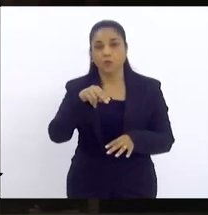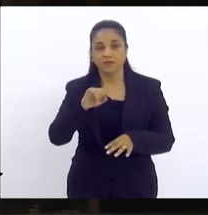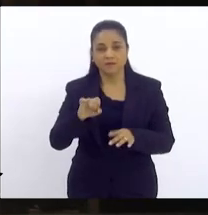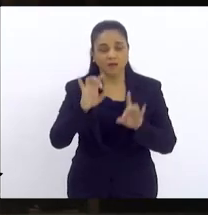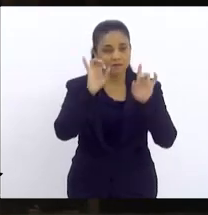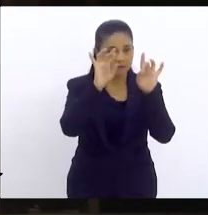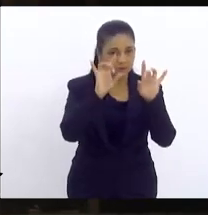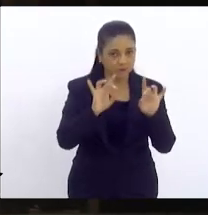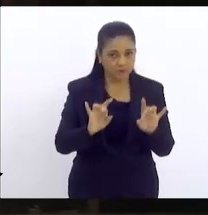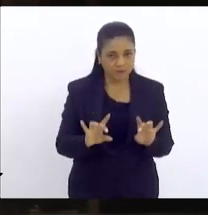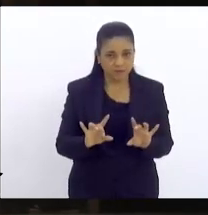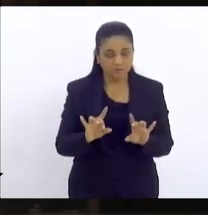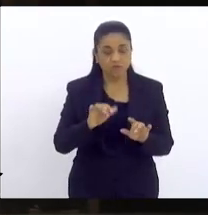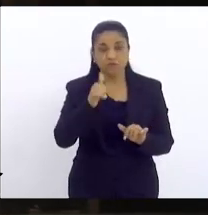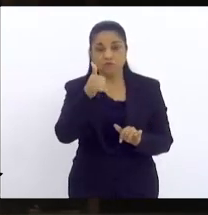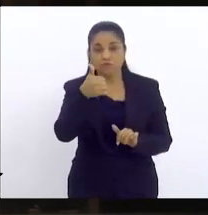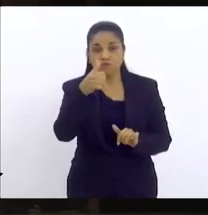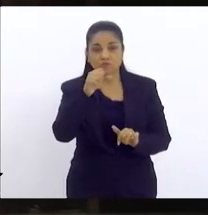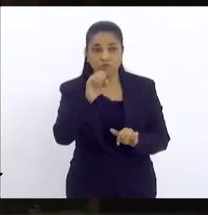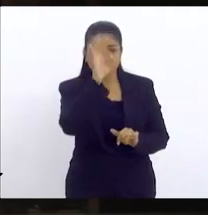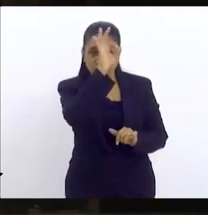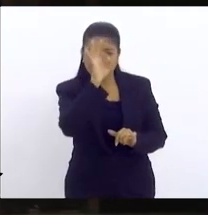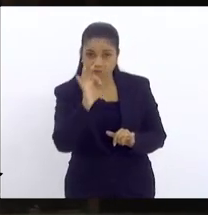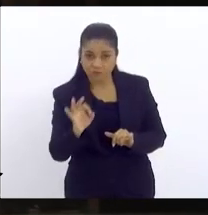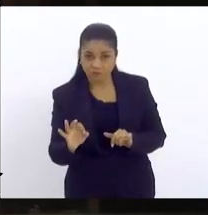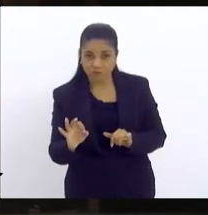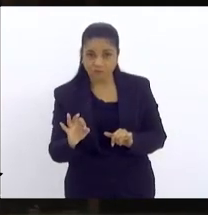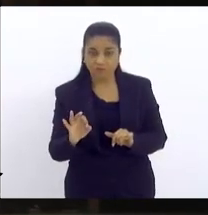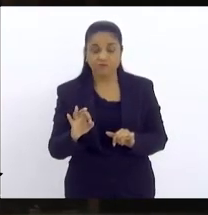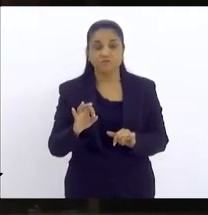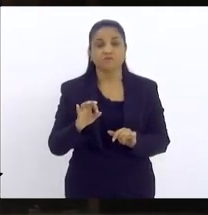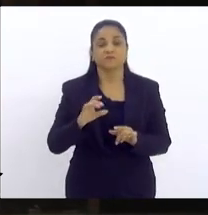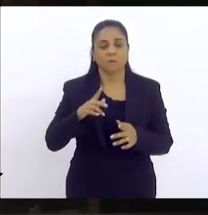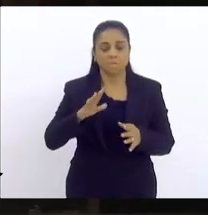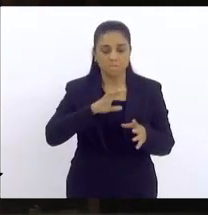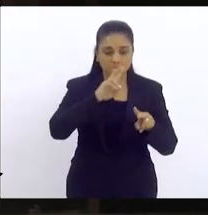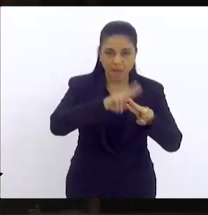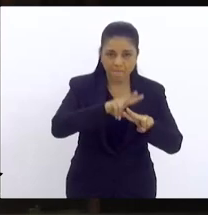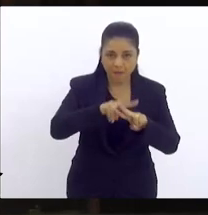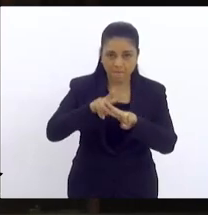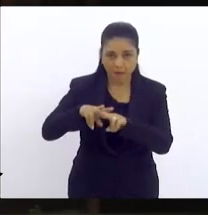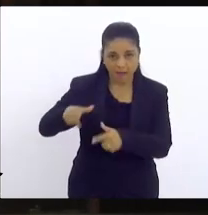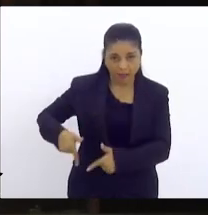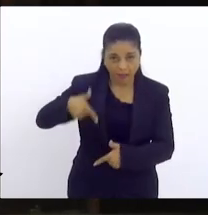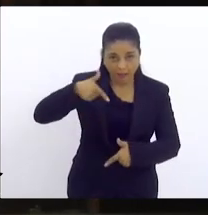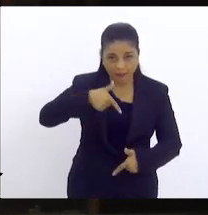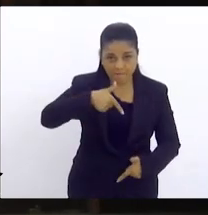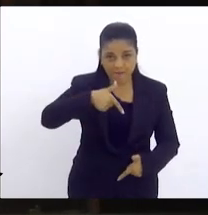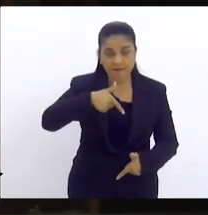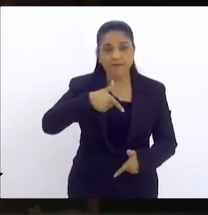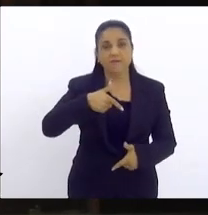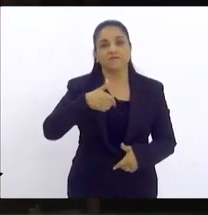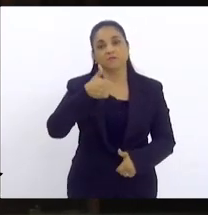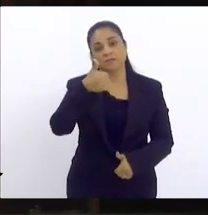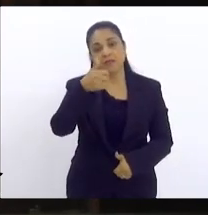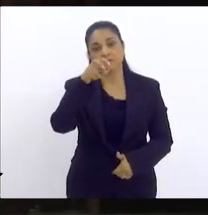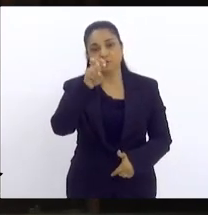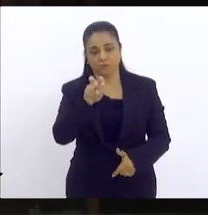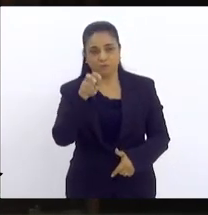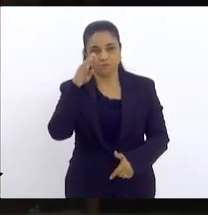cerca de 18% das apreensões foi feita pelo décimo quinto batalhão unidade é essa hoje